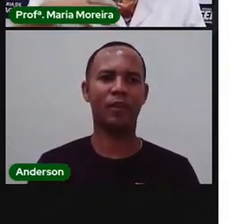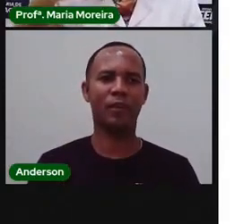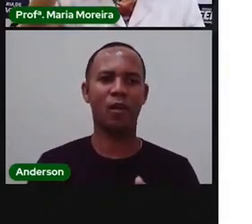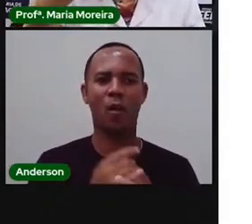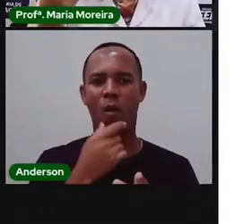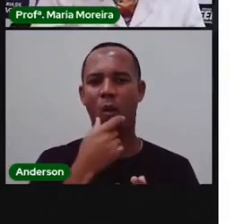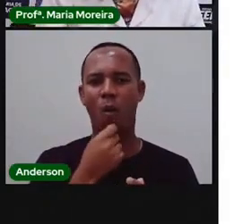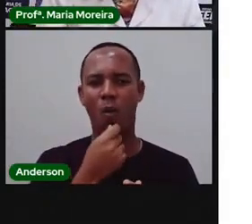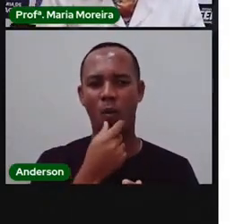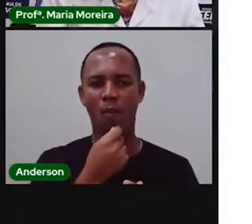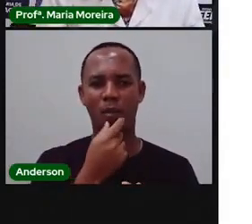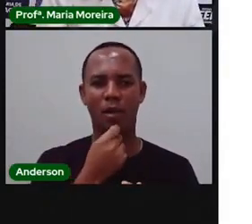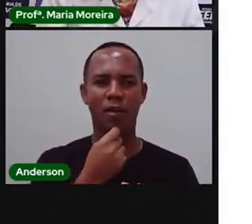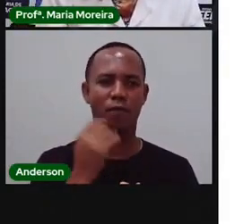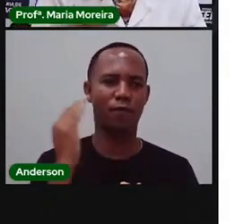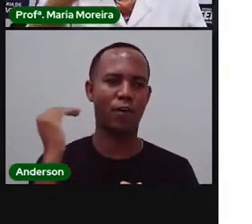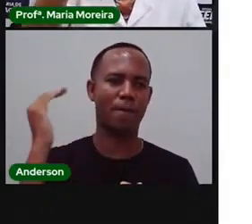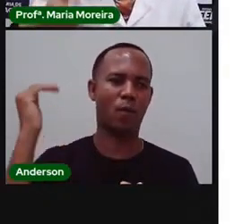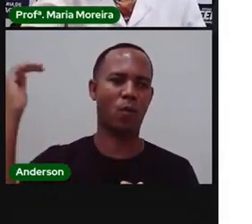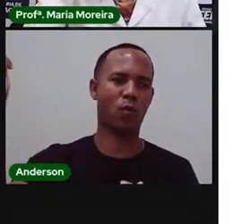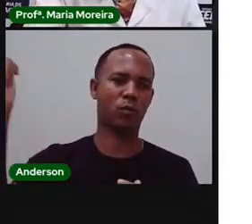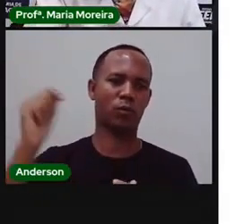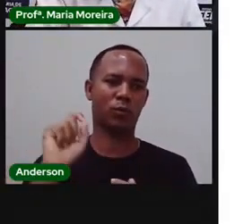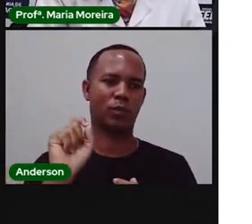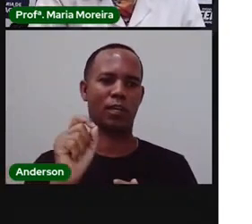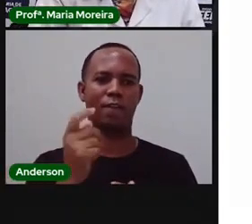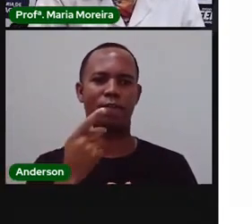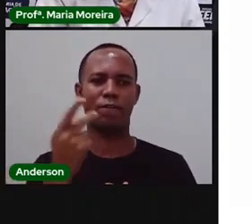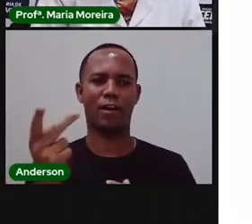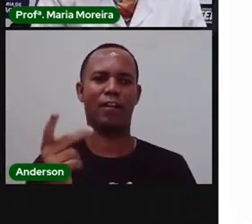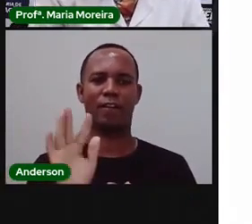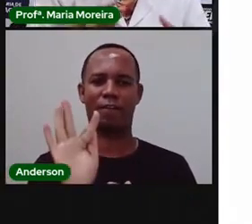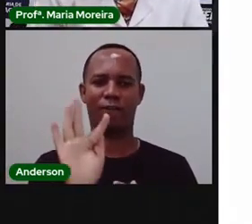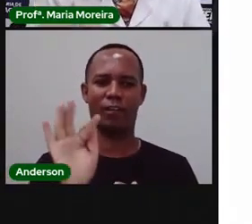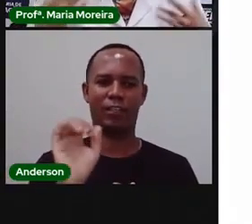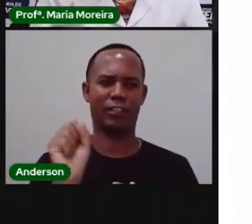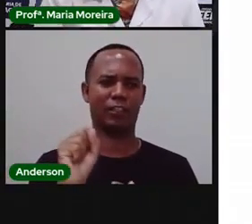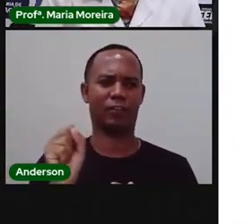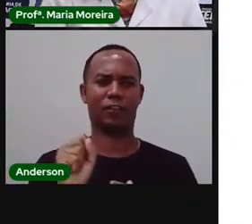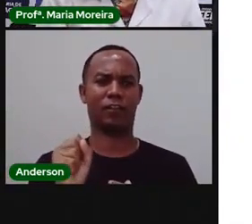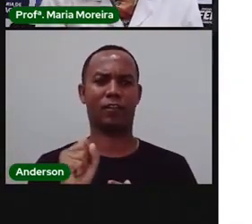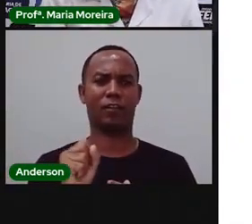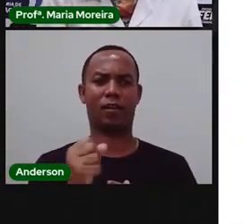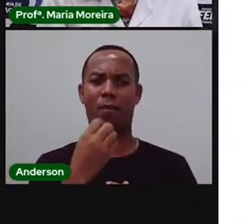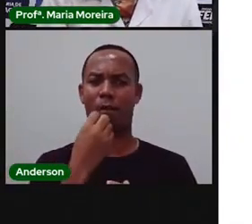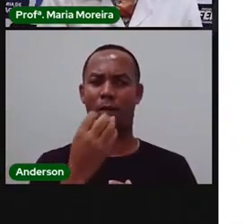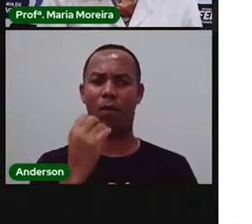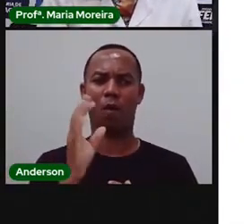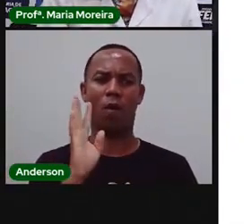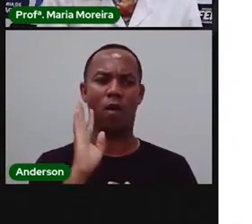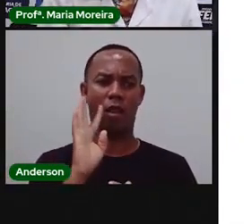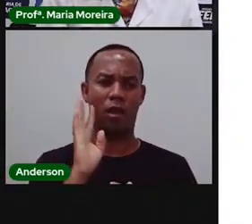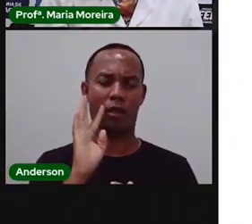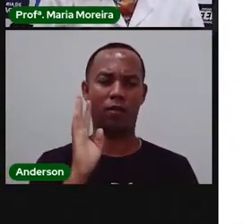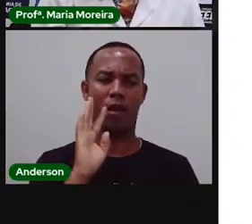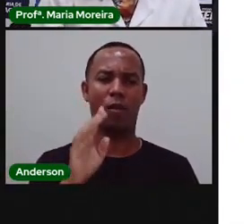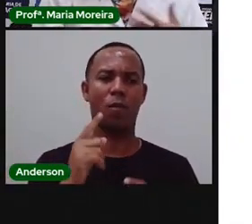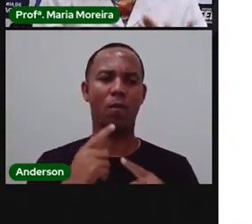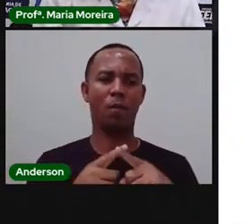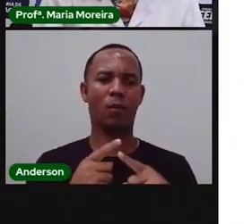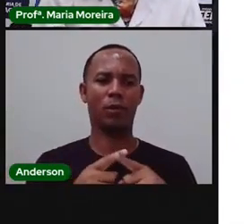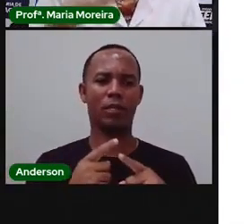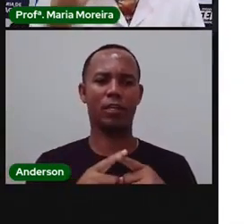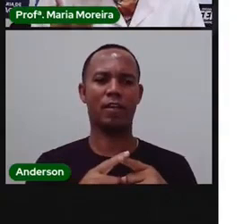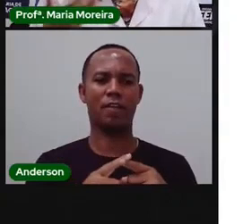utiliza, né, várias vezes, faz referência à Feira de Santana. Todos os lugares levam à Feira de Santana. Ah, é